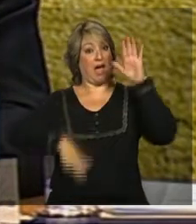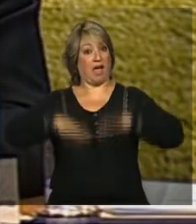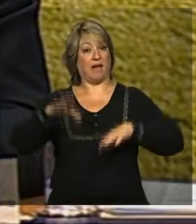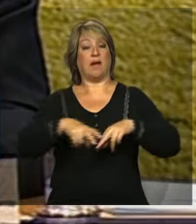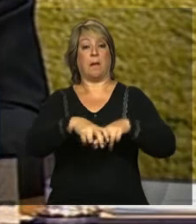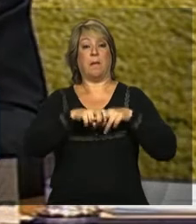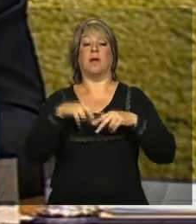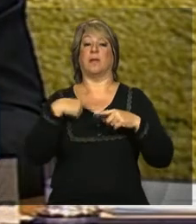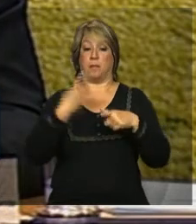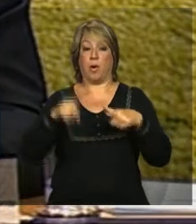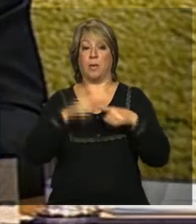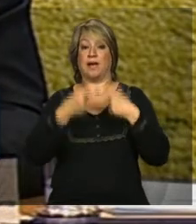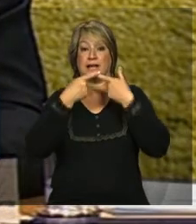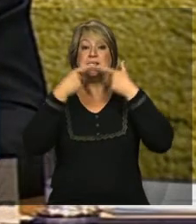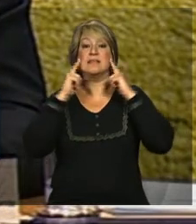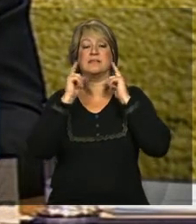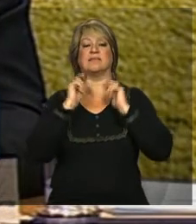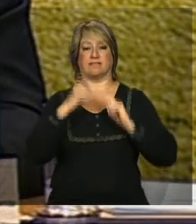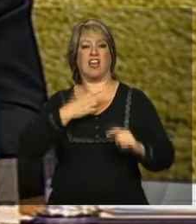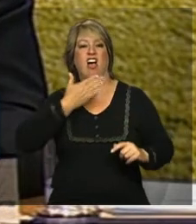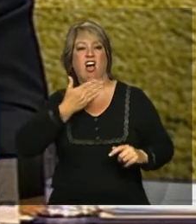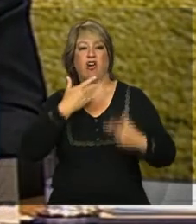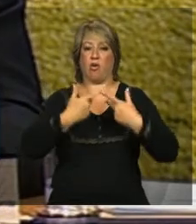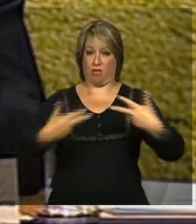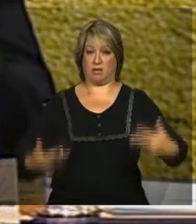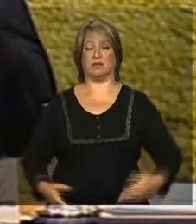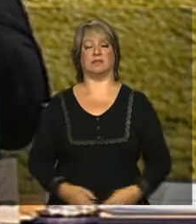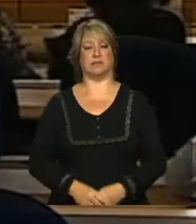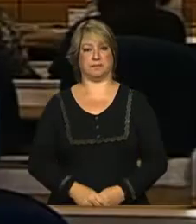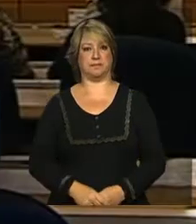continuada a crônica está relacionado com a massa saúde bucal